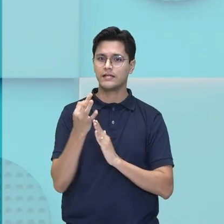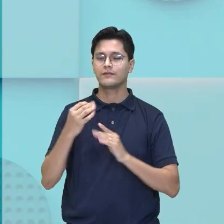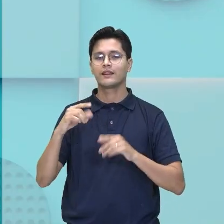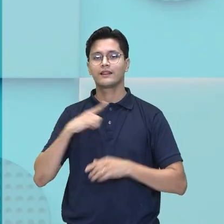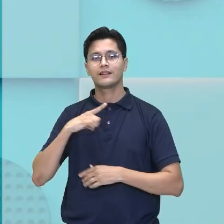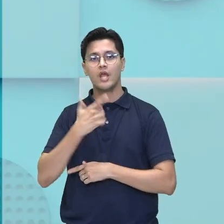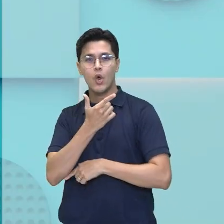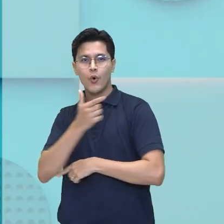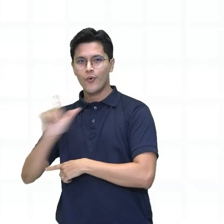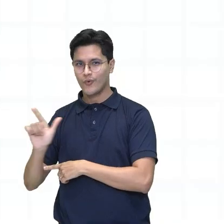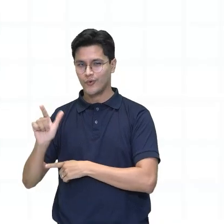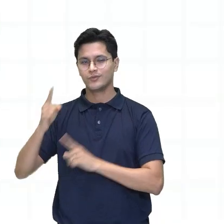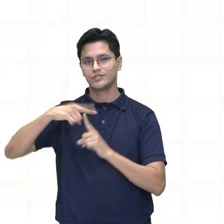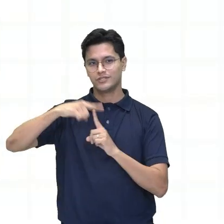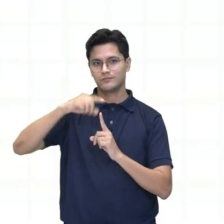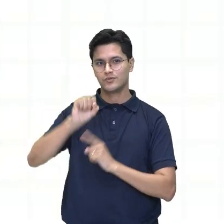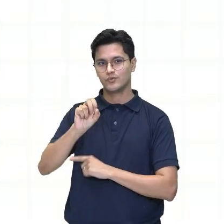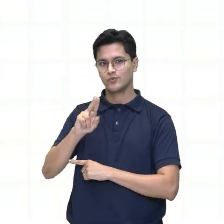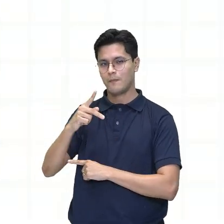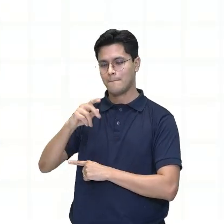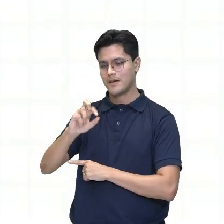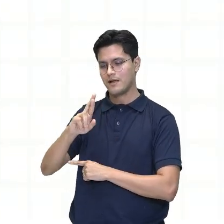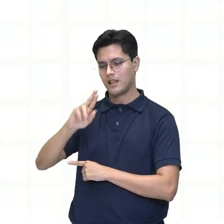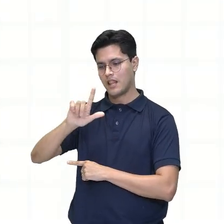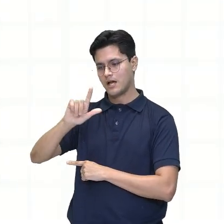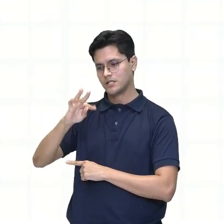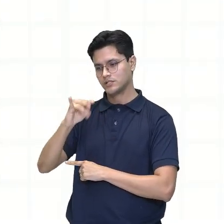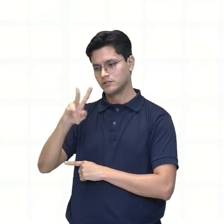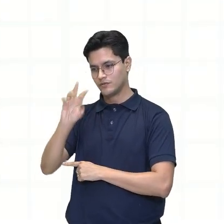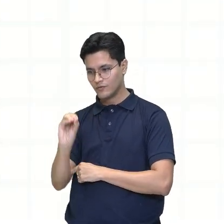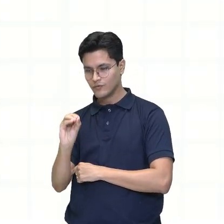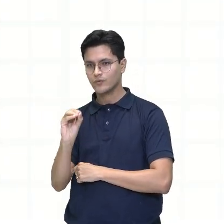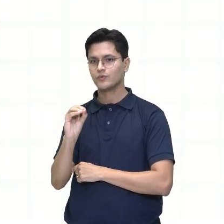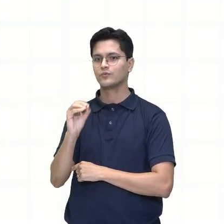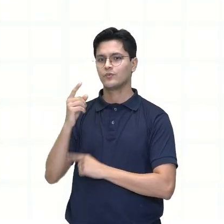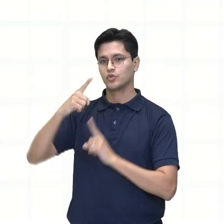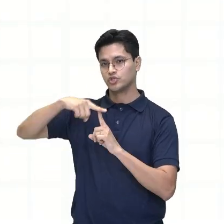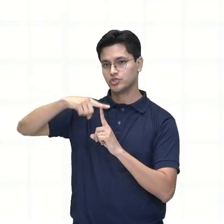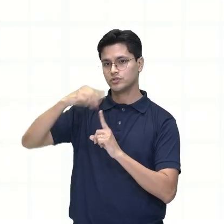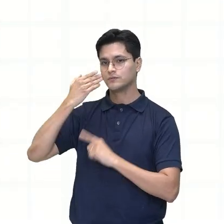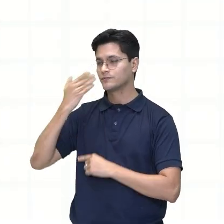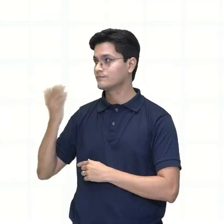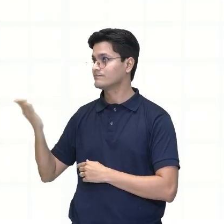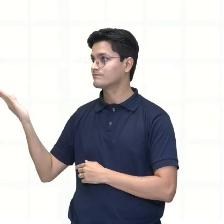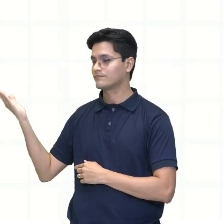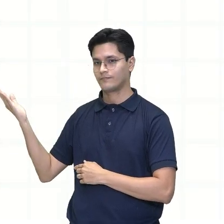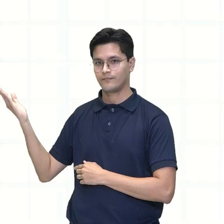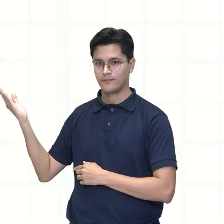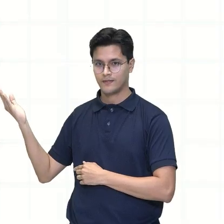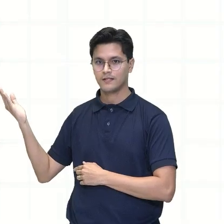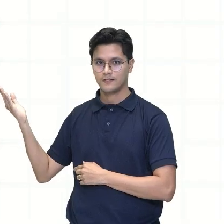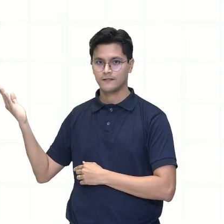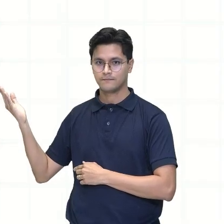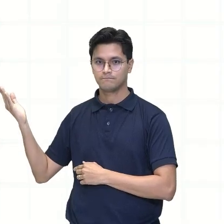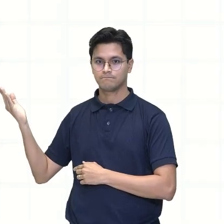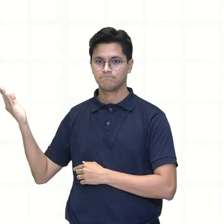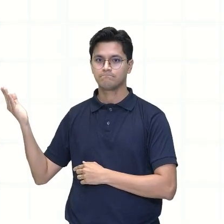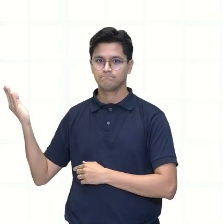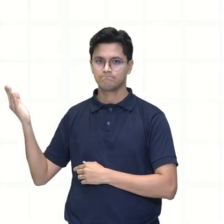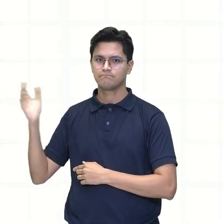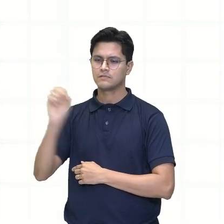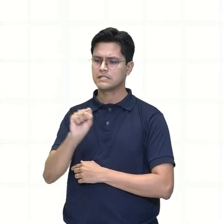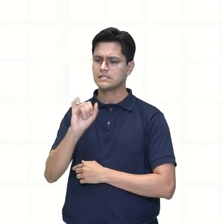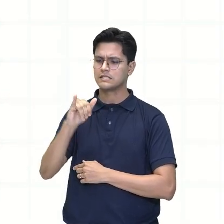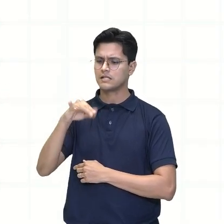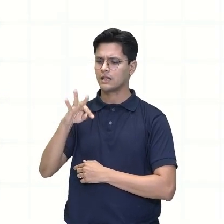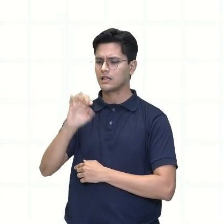de superlativo, vejam só. O superlativo absoluto sintético, ó, sintético,